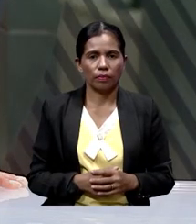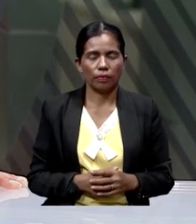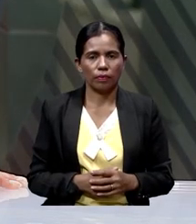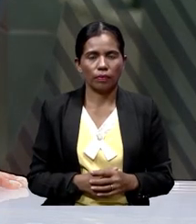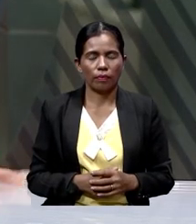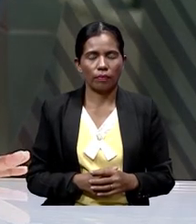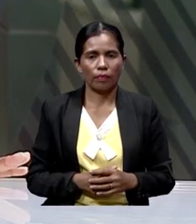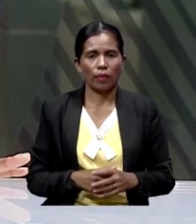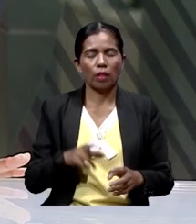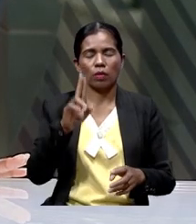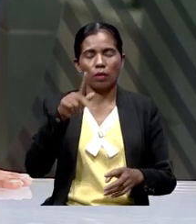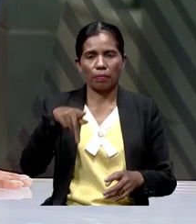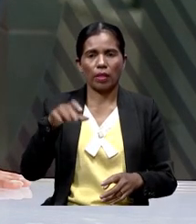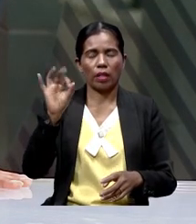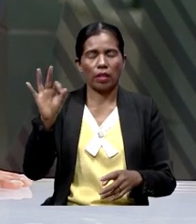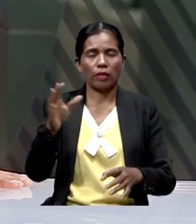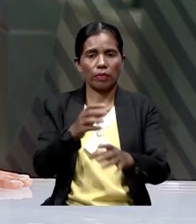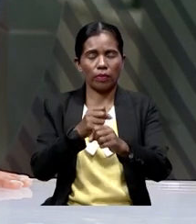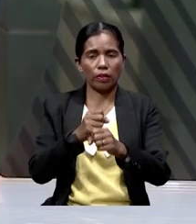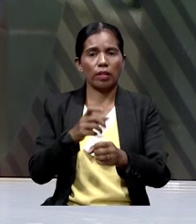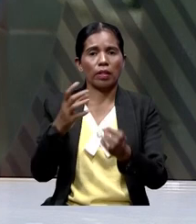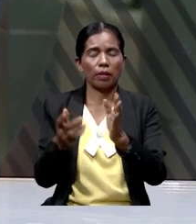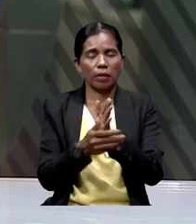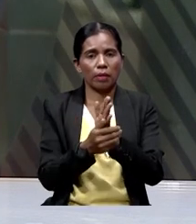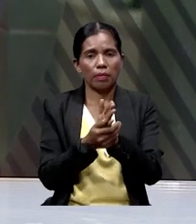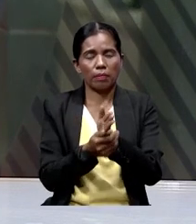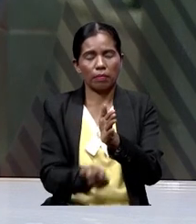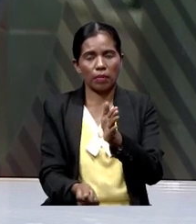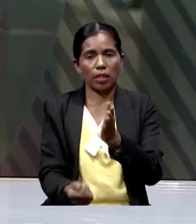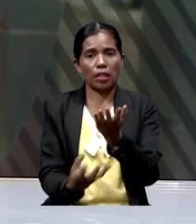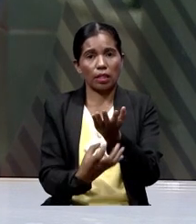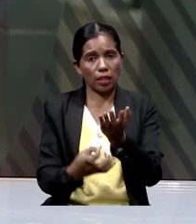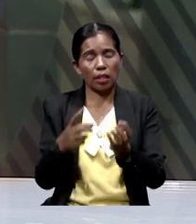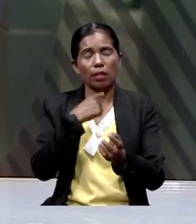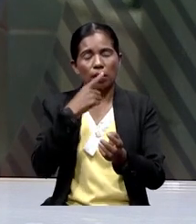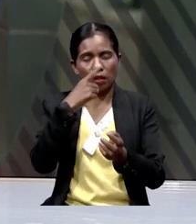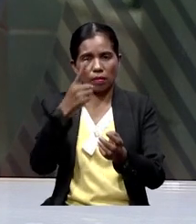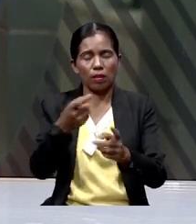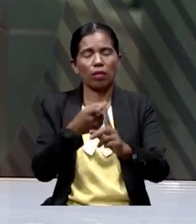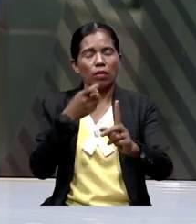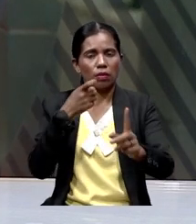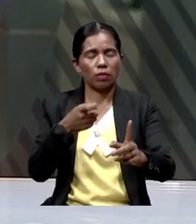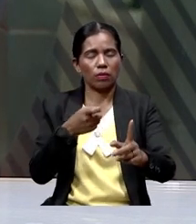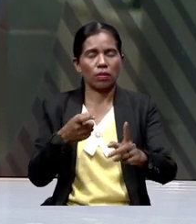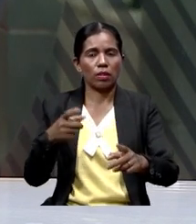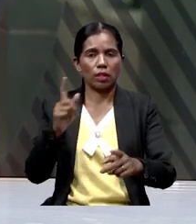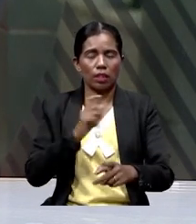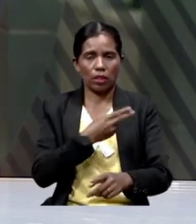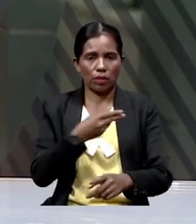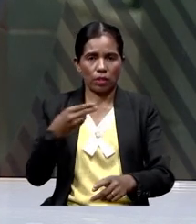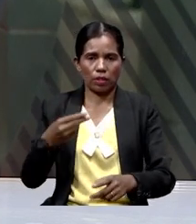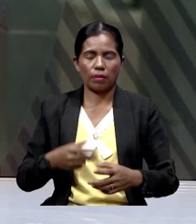Unidade Polícia Marítima prende minerais de argem atos do Aressing e desconfia a tama ilegal Rússia Tambua, Indonésia.